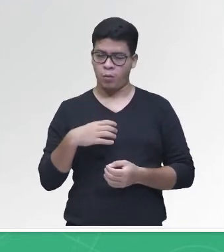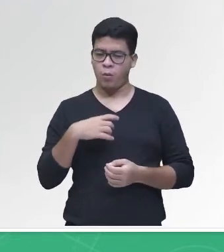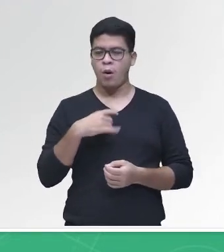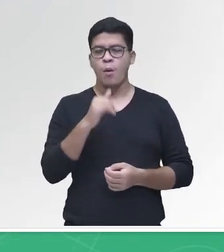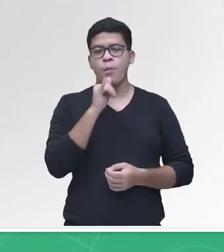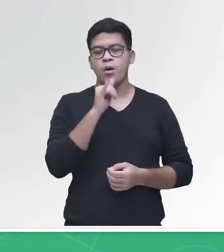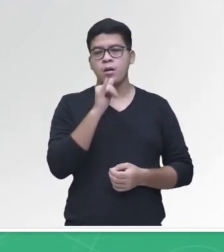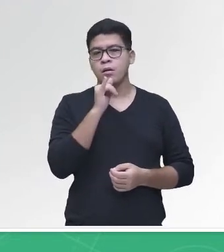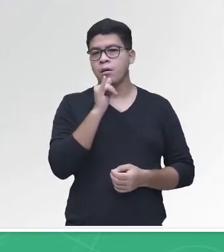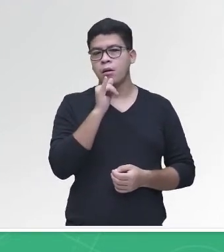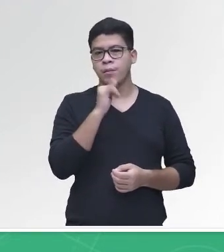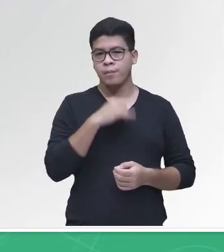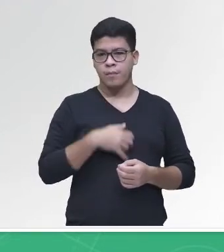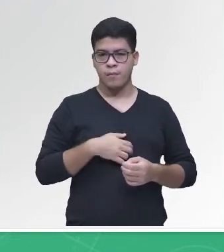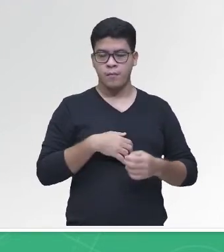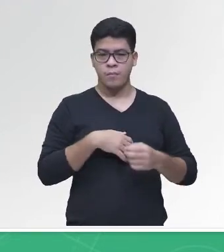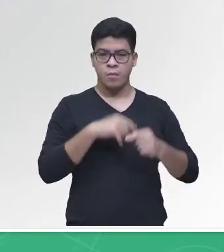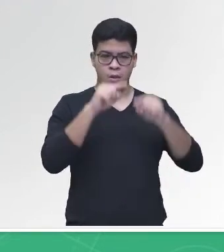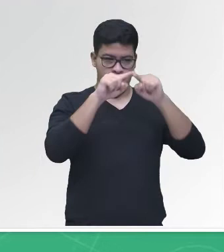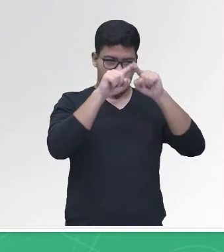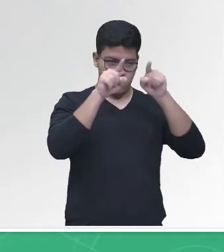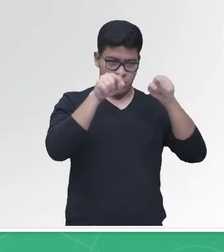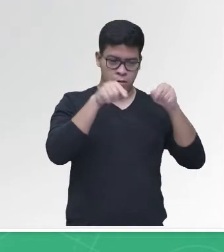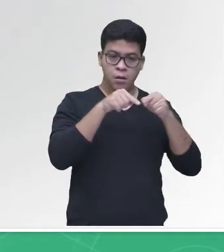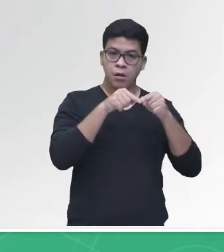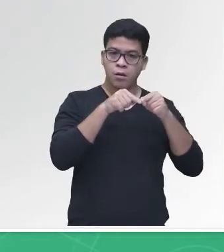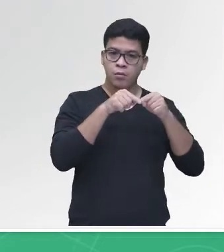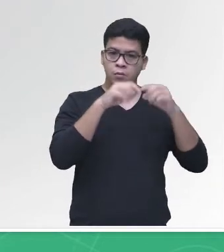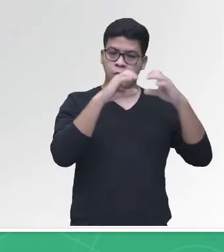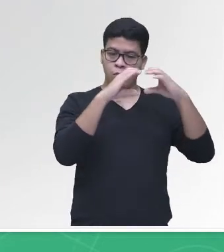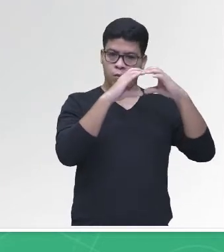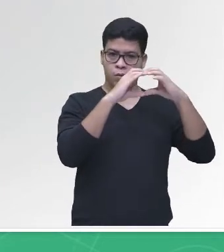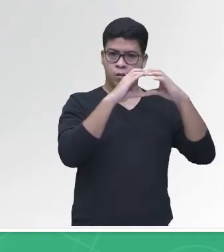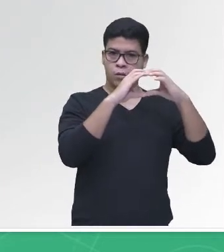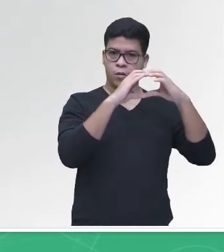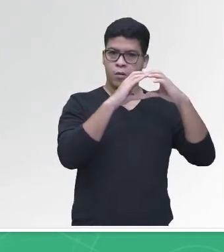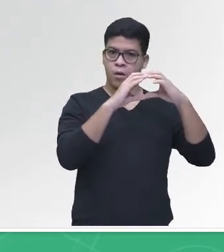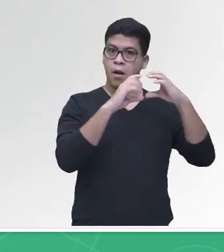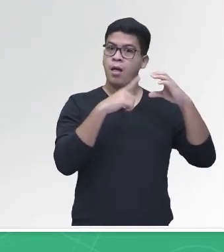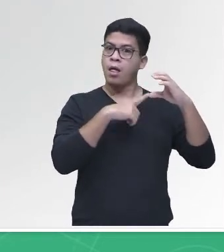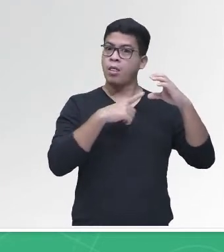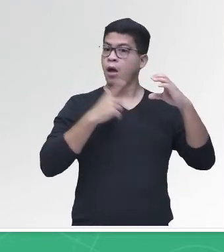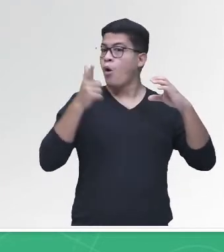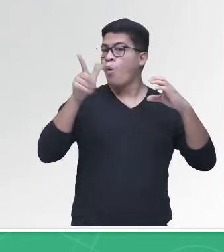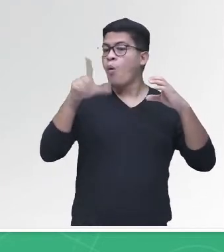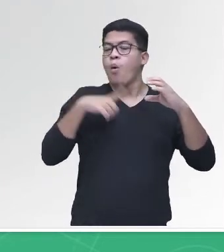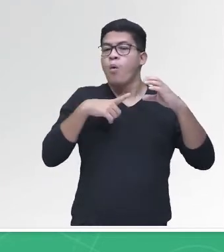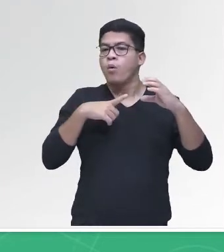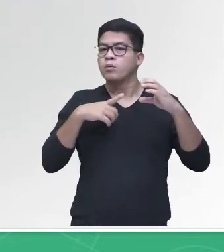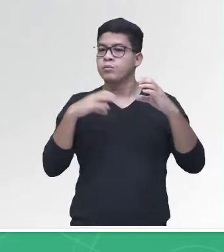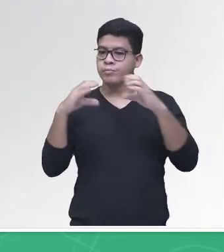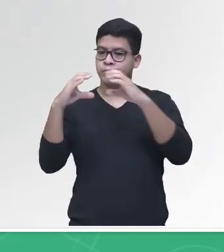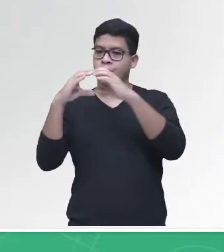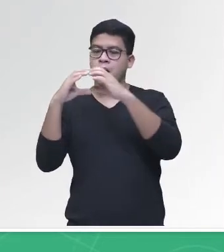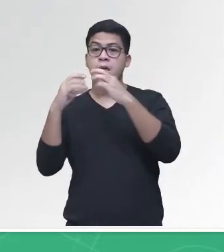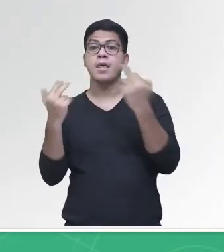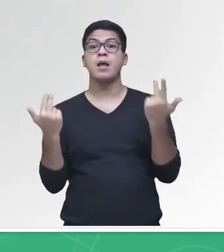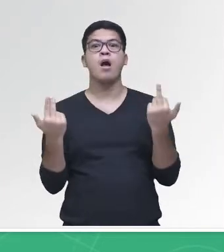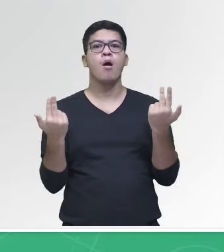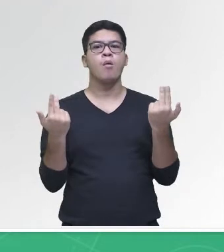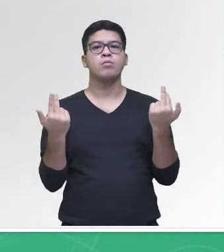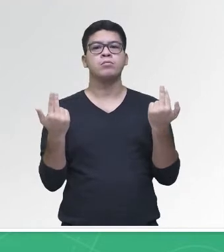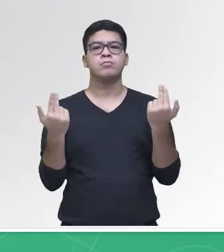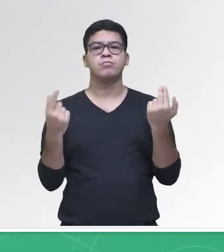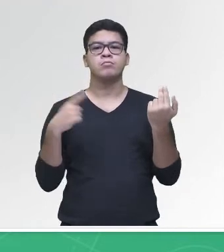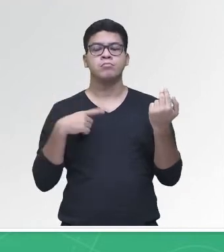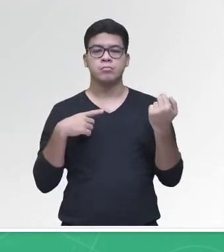Aí você tem aqui antes, você tem aqui o encontro mágico e no final, depois eu vou ter